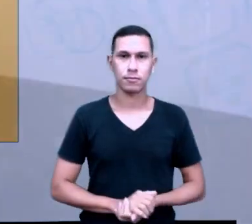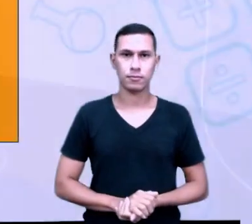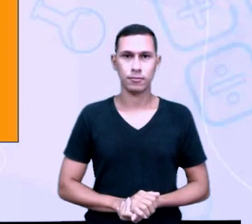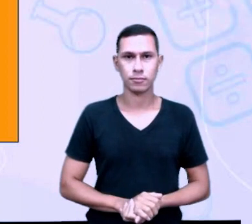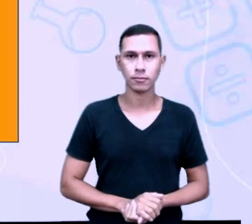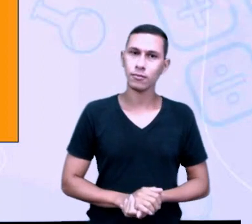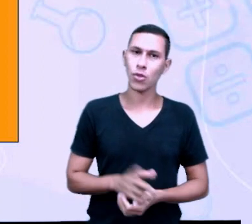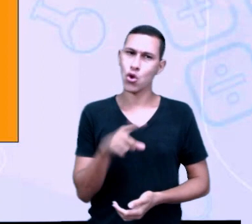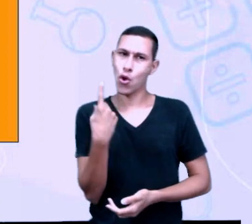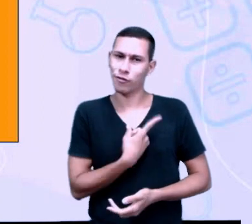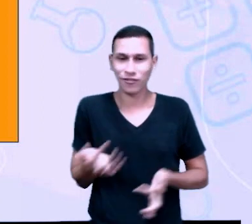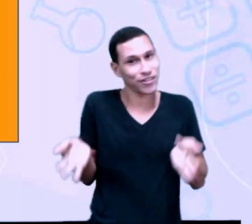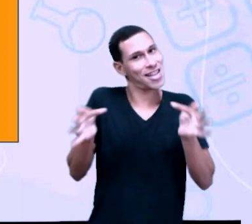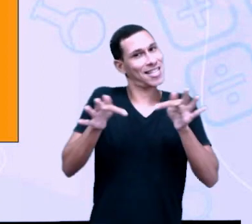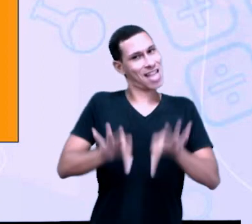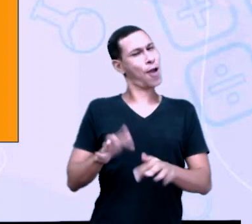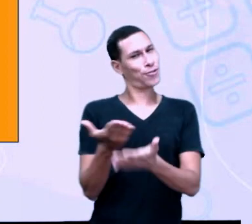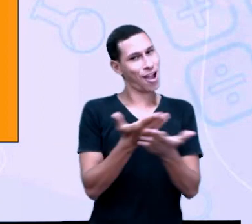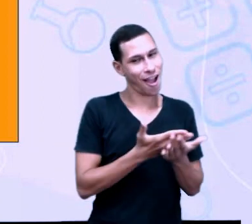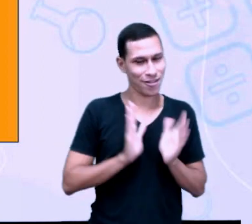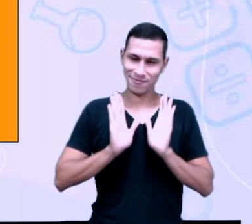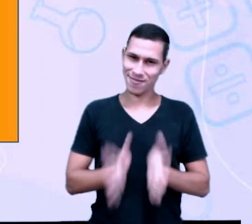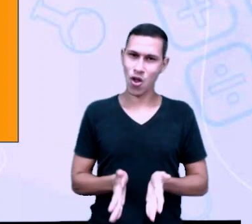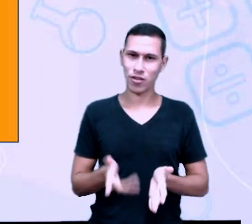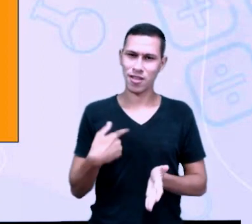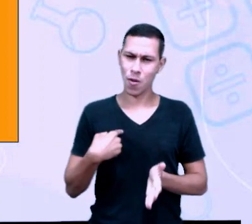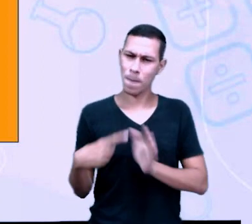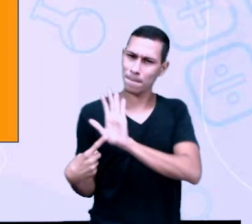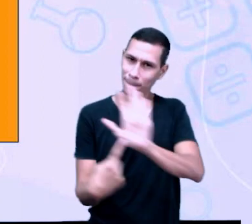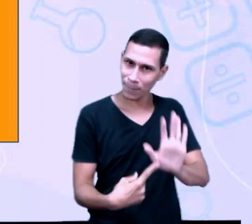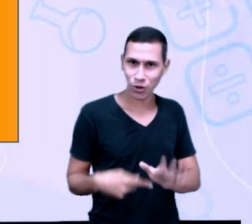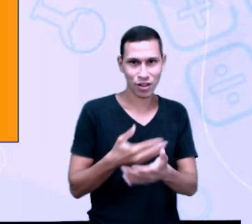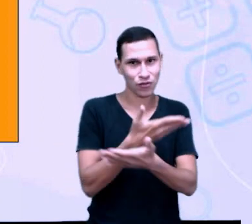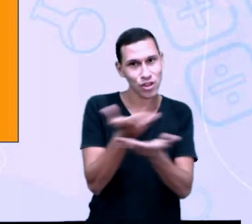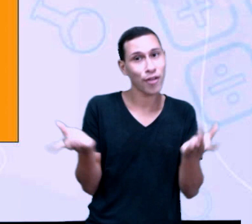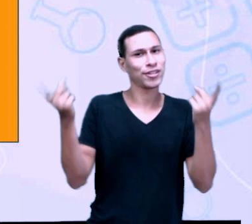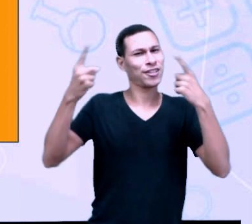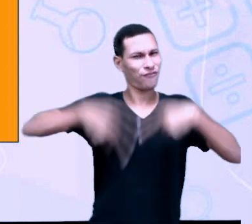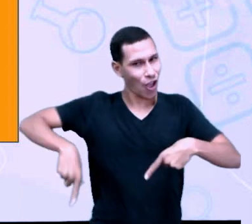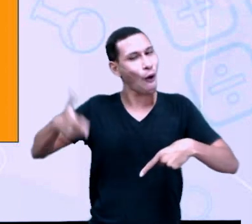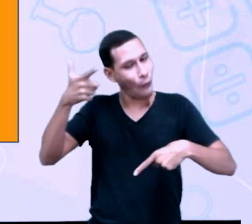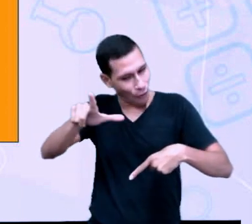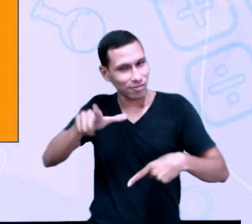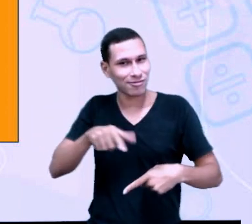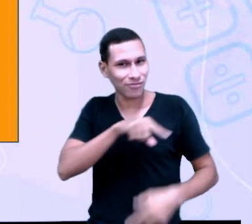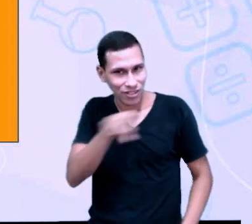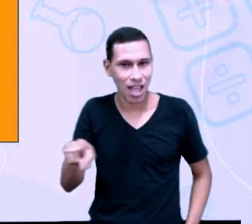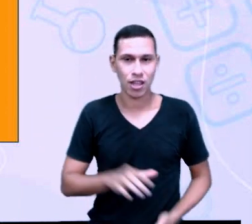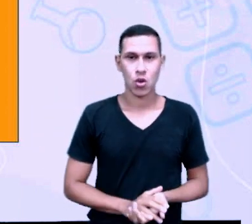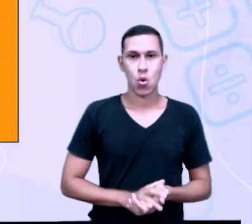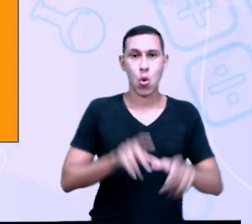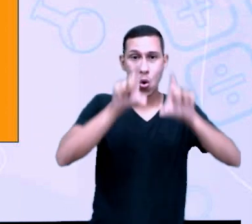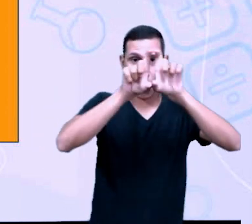ir para finalizar nos a nossa aula eu trouxe um mais um desafio para vocês eu